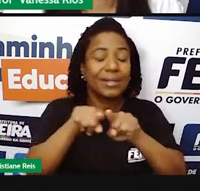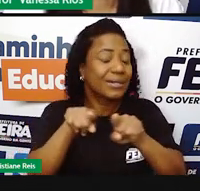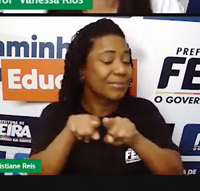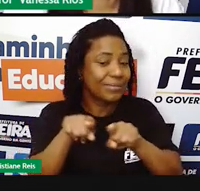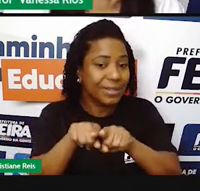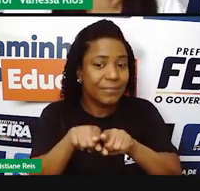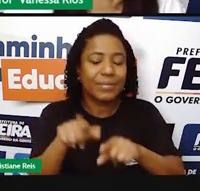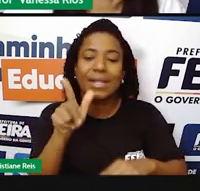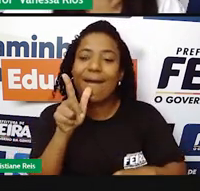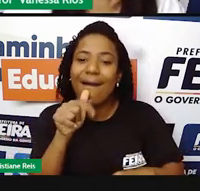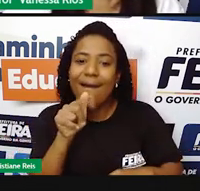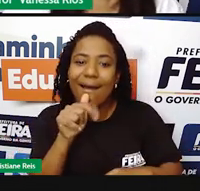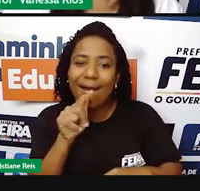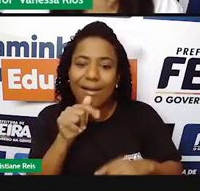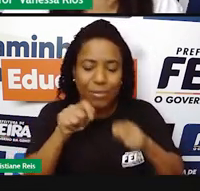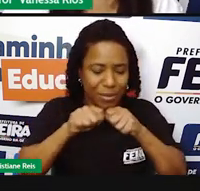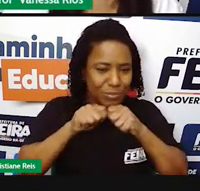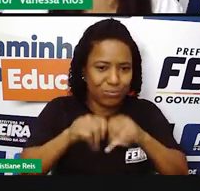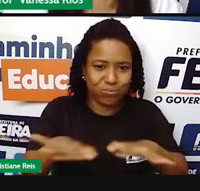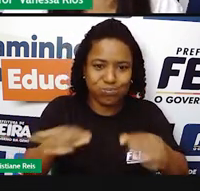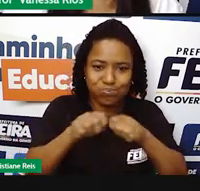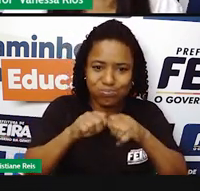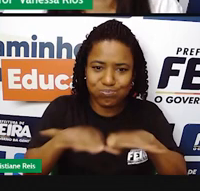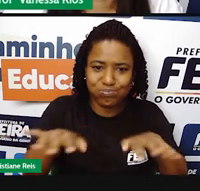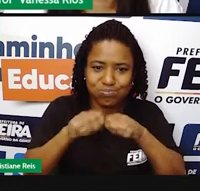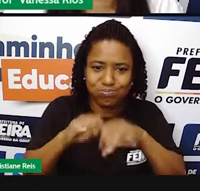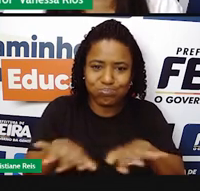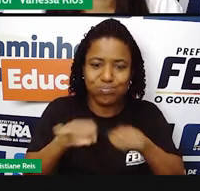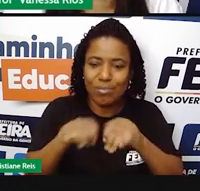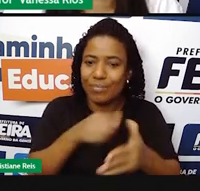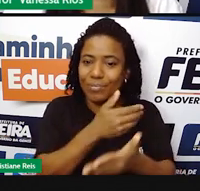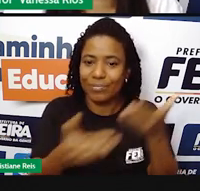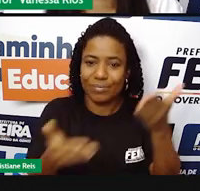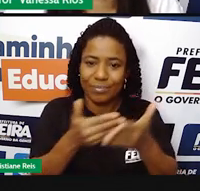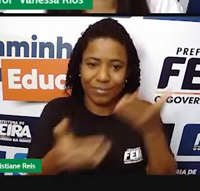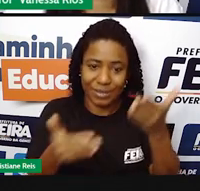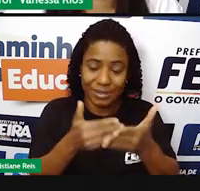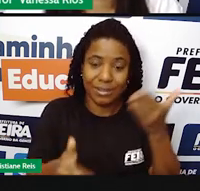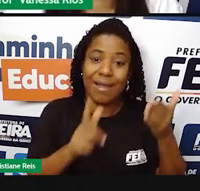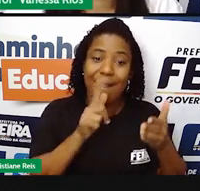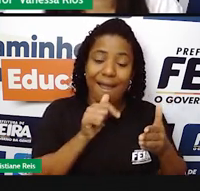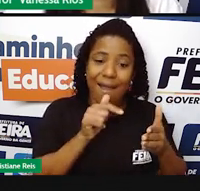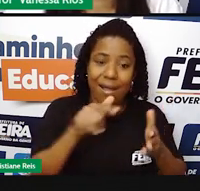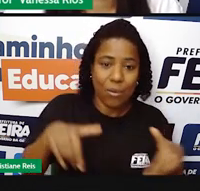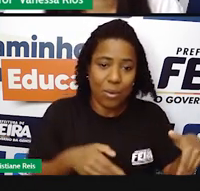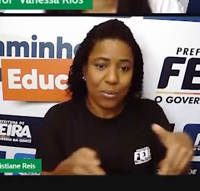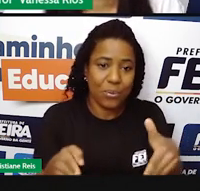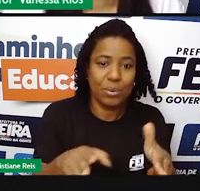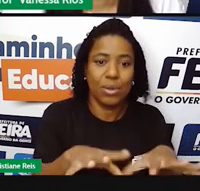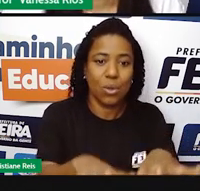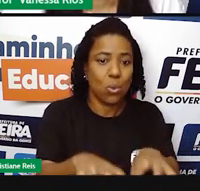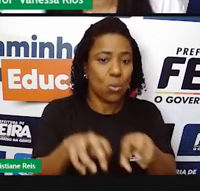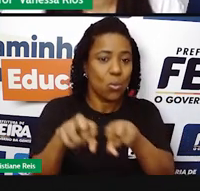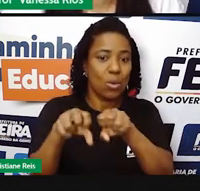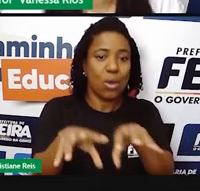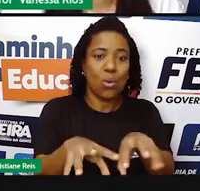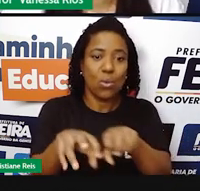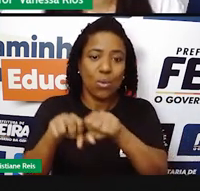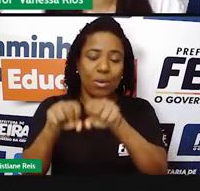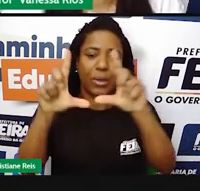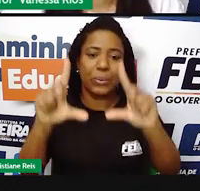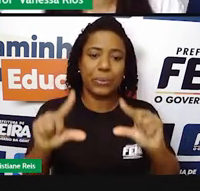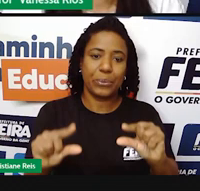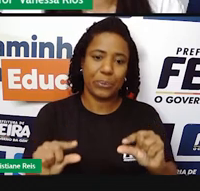de produção e distribuição, desnecessária pressão sobre as fontes de água para abastecimento.